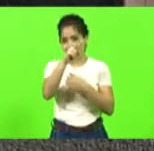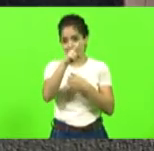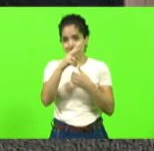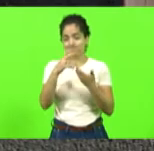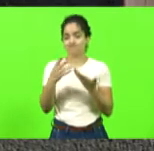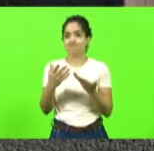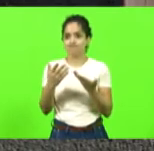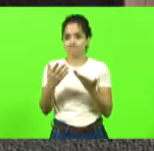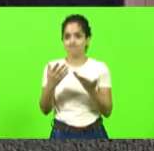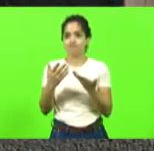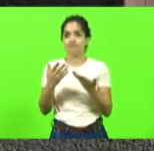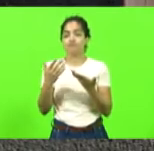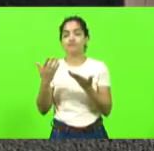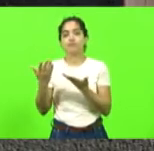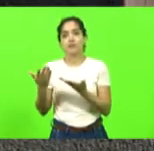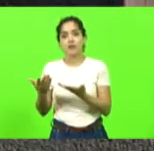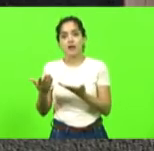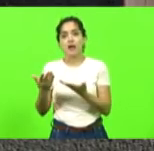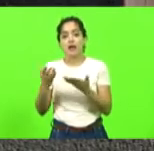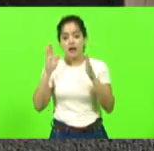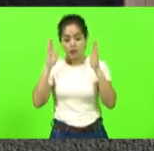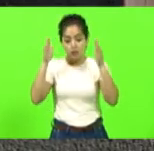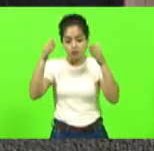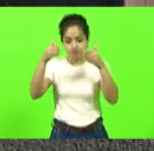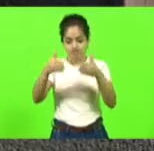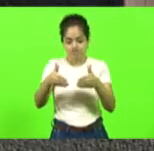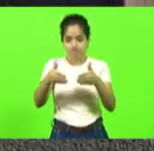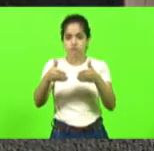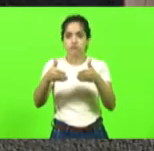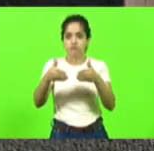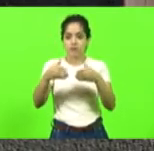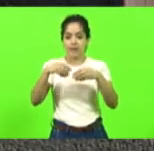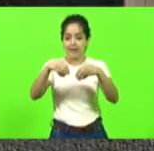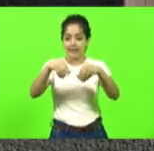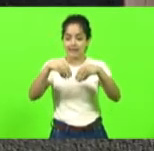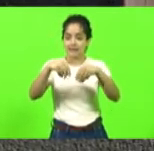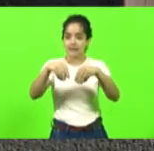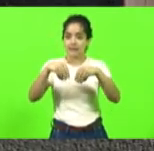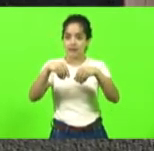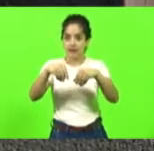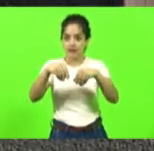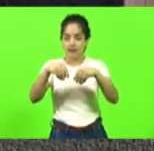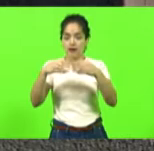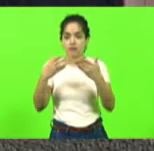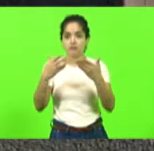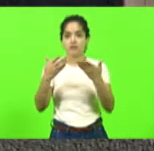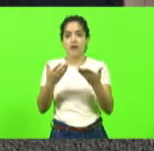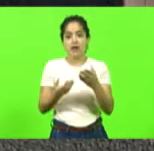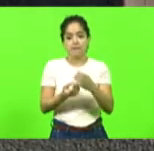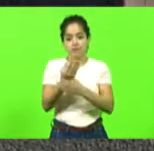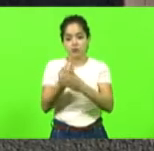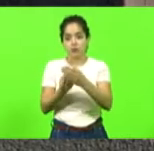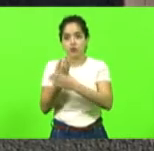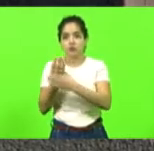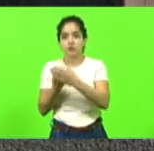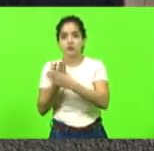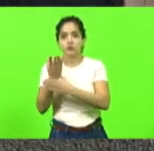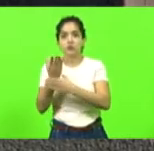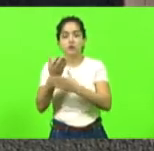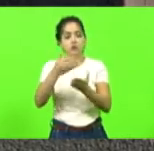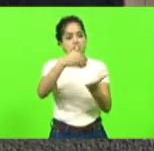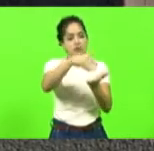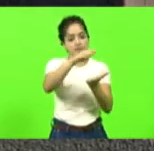Roque, Rosilene, a concentrar a terra, a concentrar a produção e a expulsar